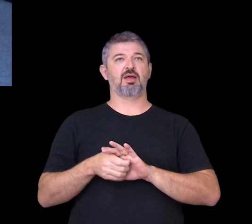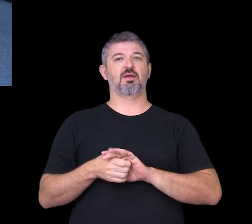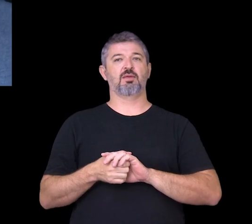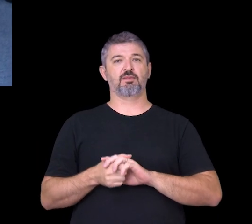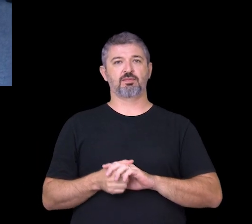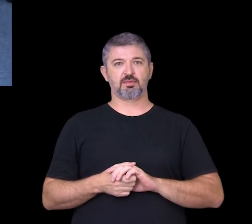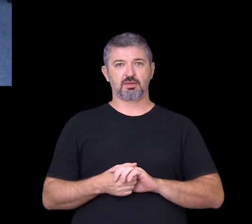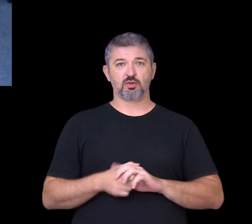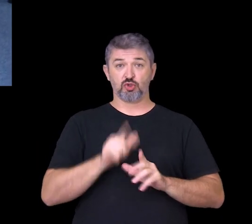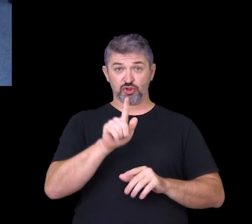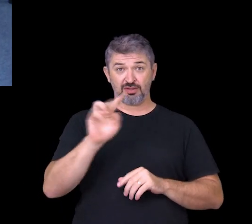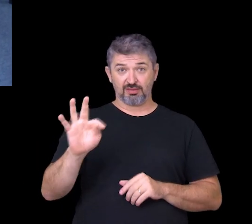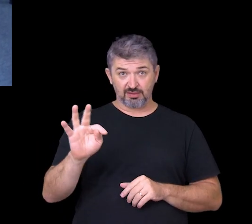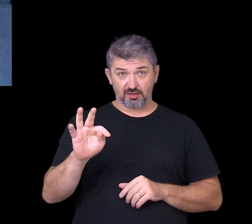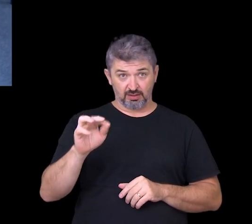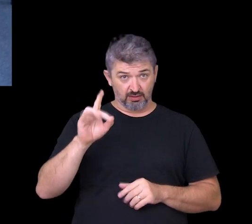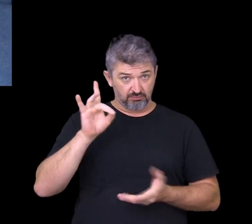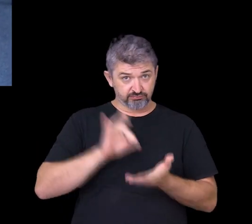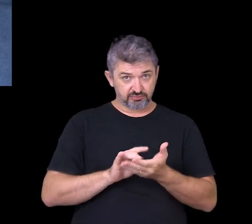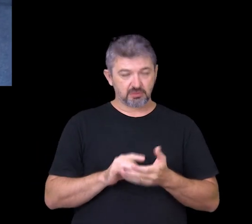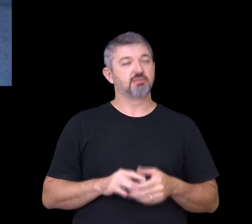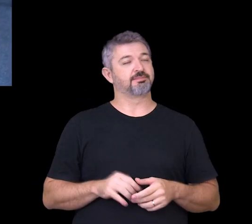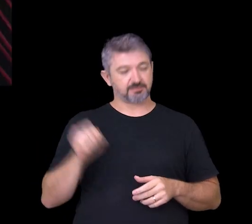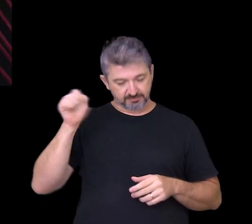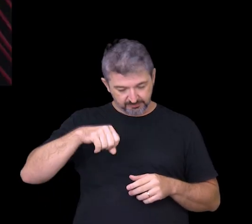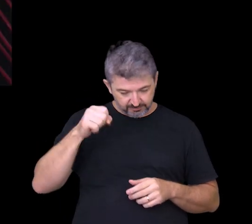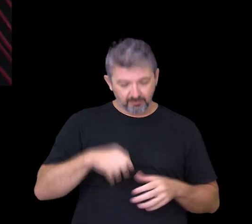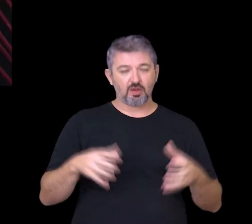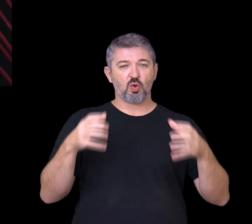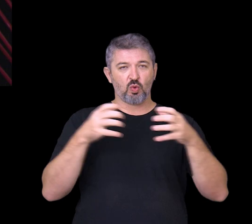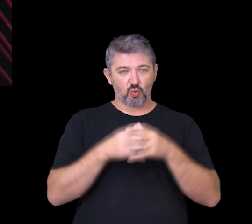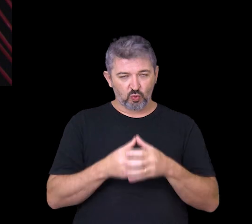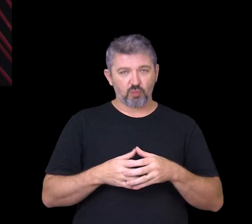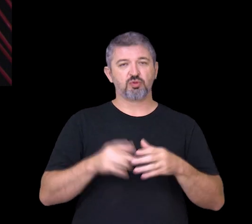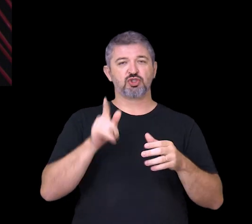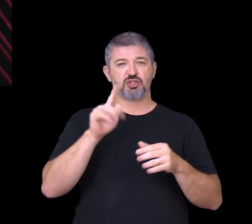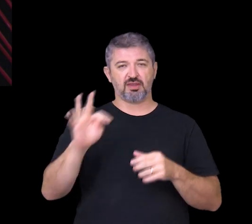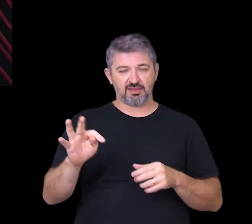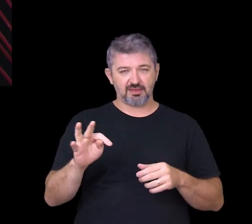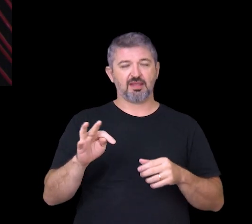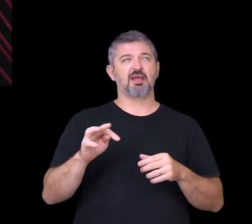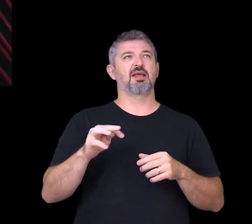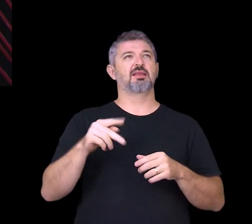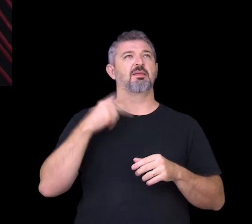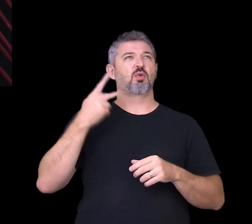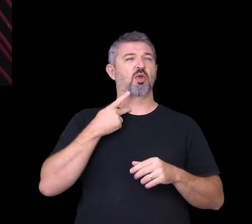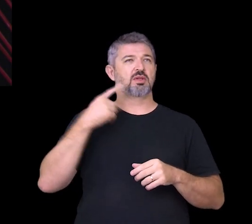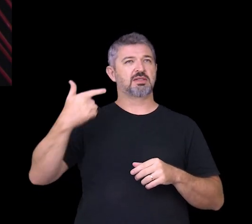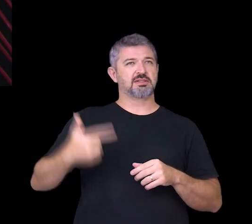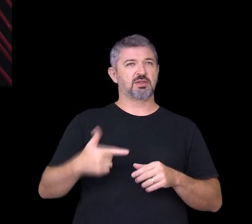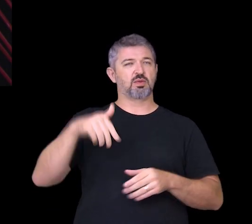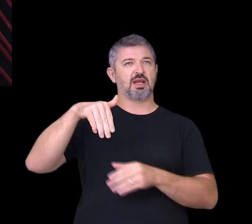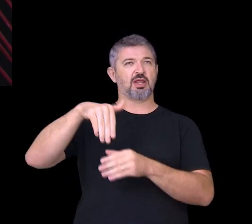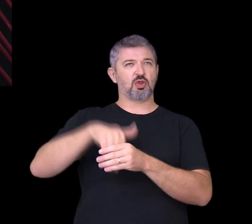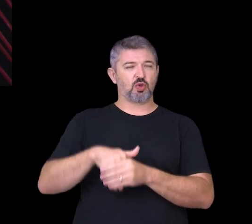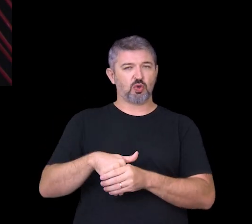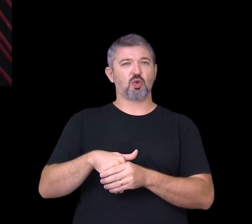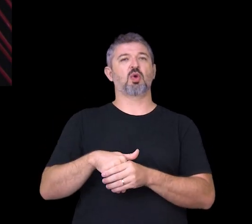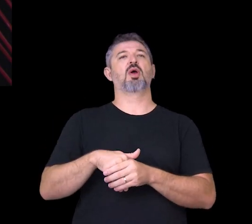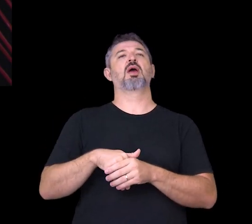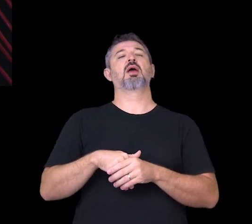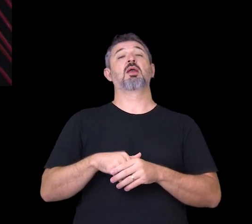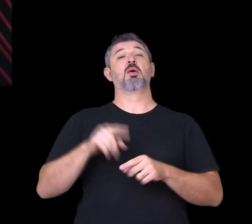Qual é mesmo o grupo de trabalho? É Grupo de Trabalho de Prevenção e Enfrentamento da Violência Política de Gênero da Vice-Procuradoria-Geral